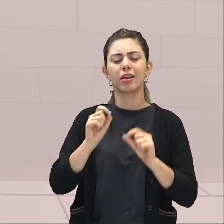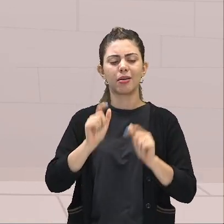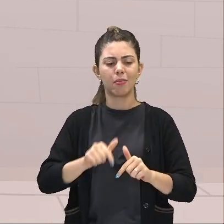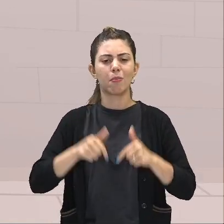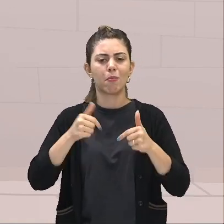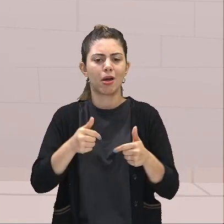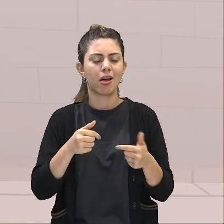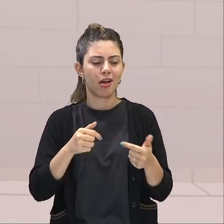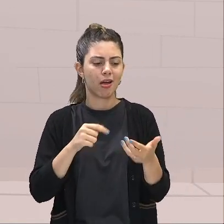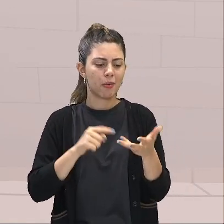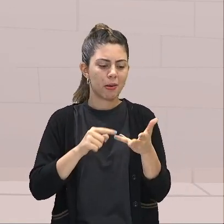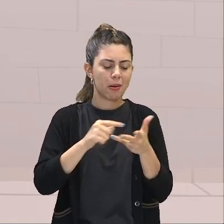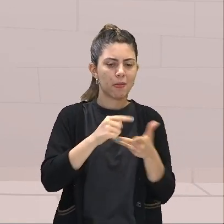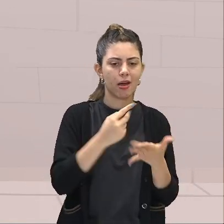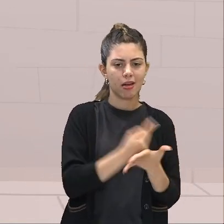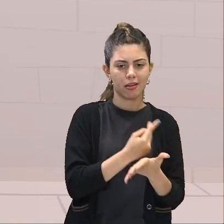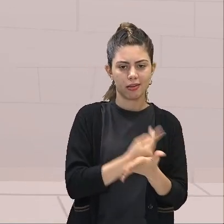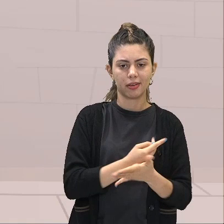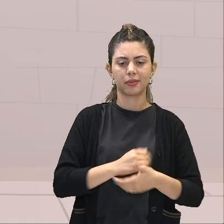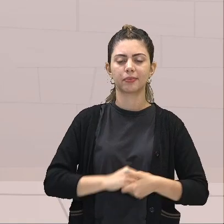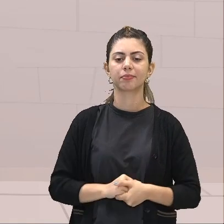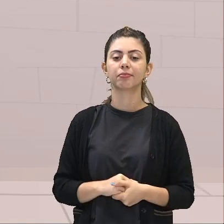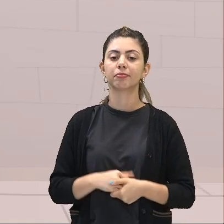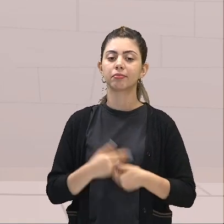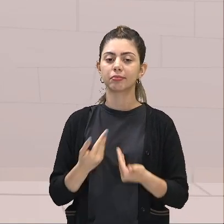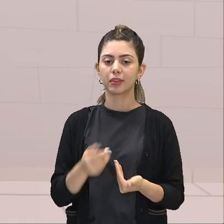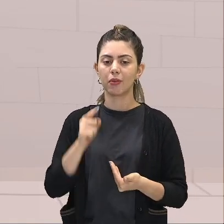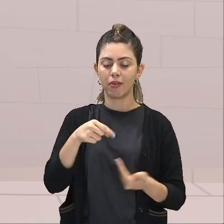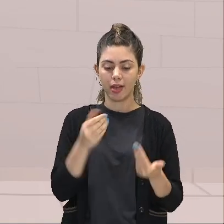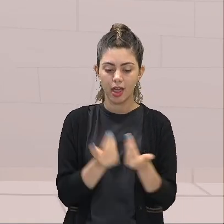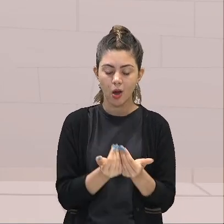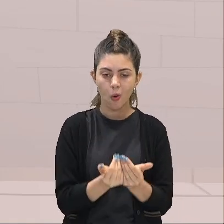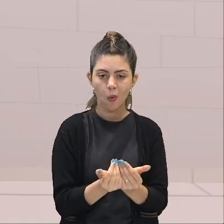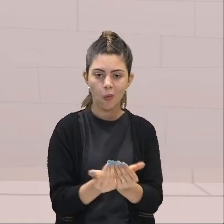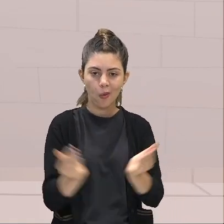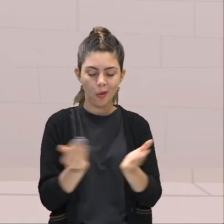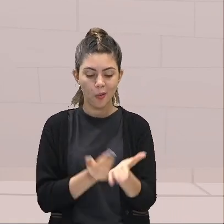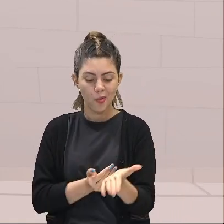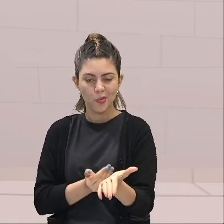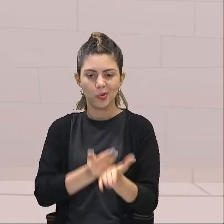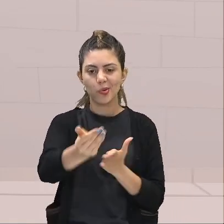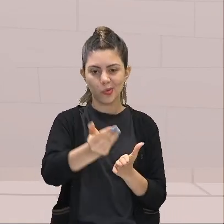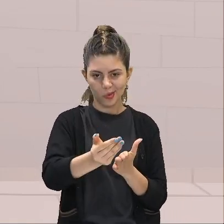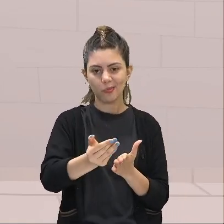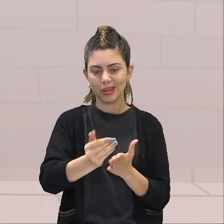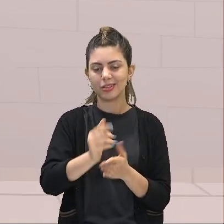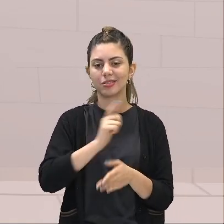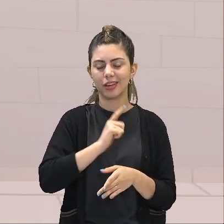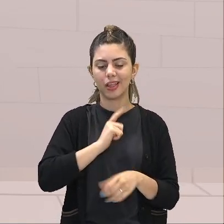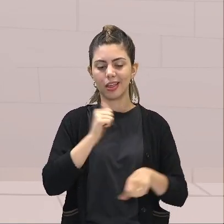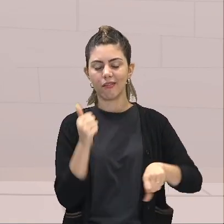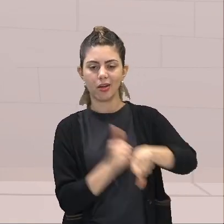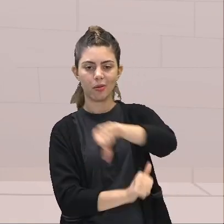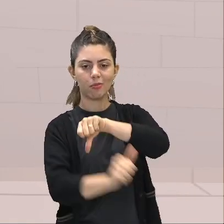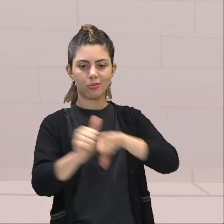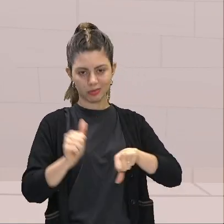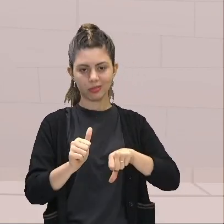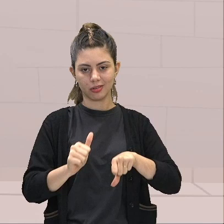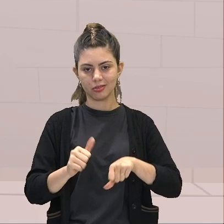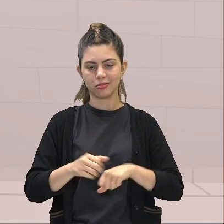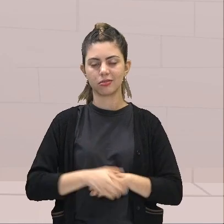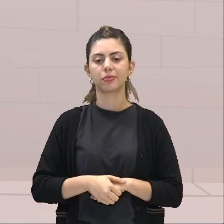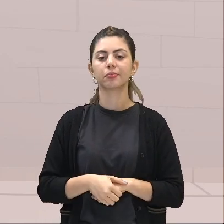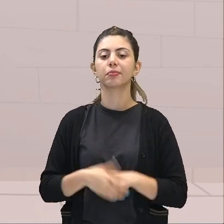na porta da igreja do castelo de Wittenberg. Essas teses criticavam a prática da venda de indulgências pela